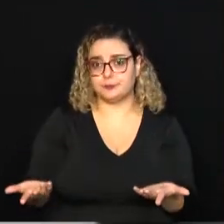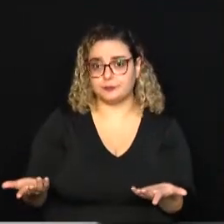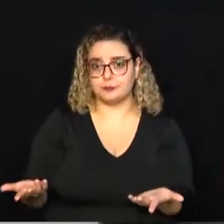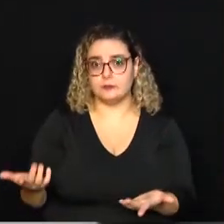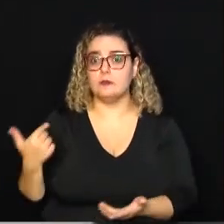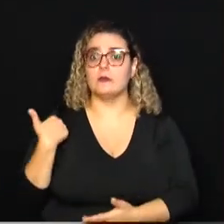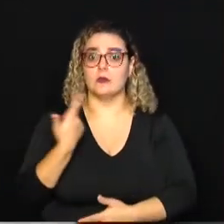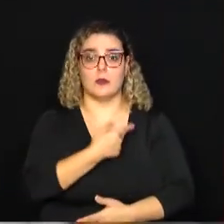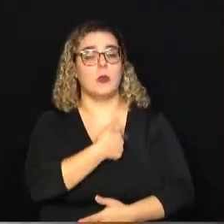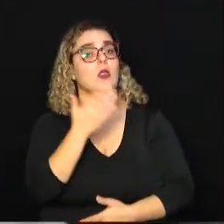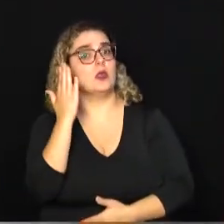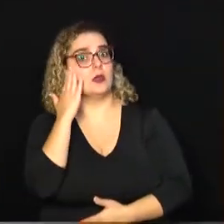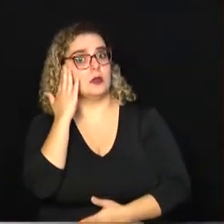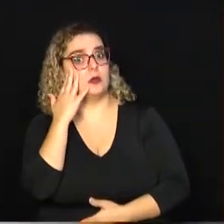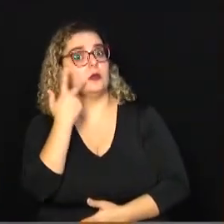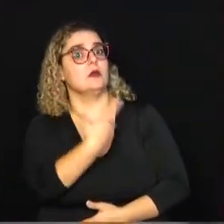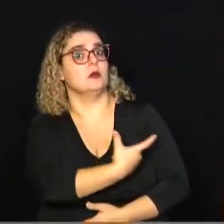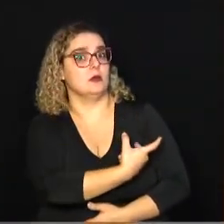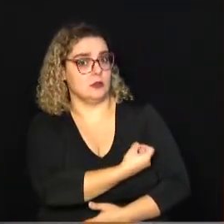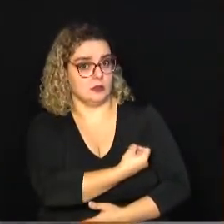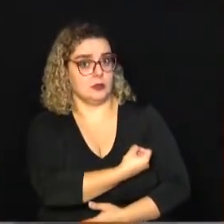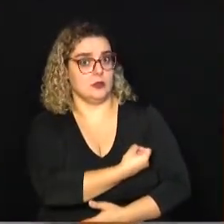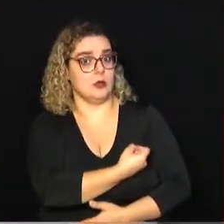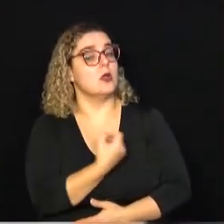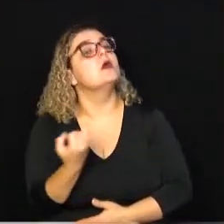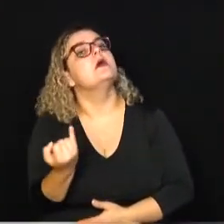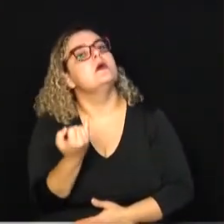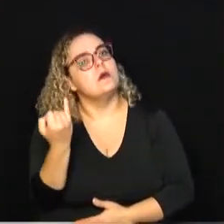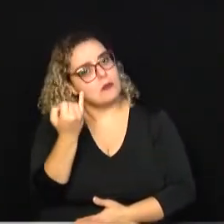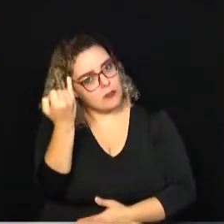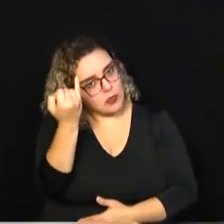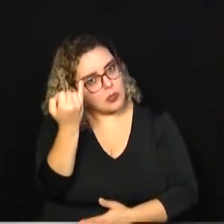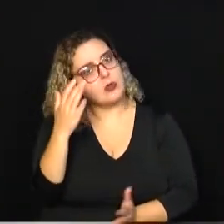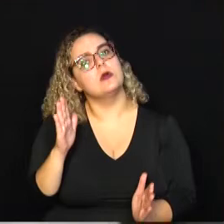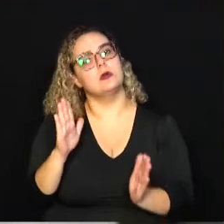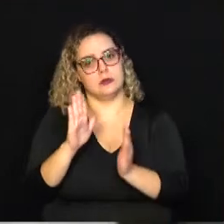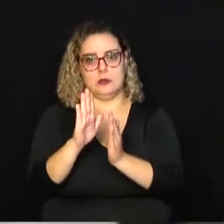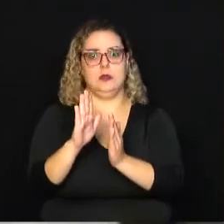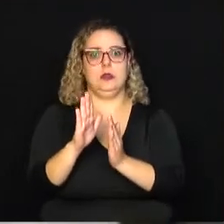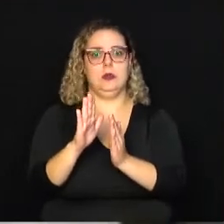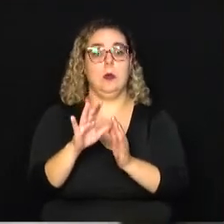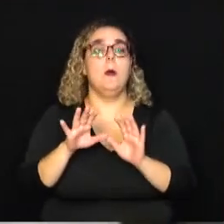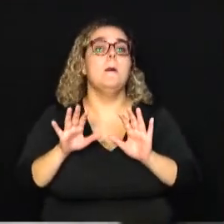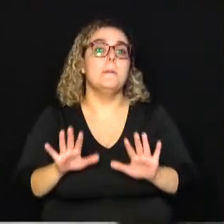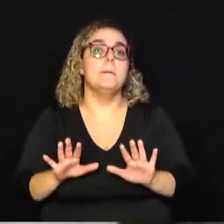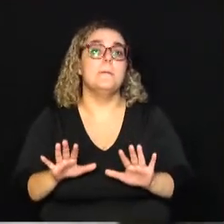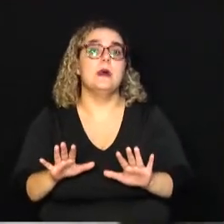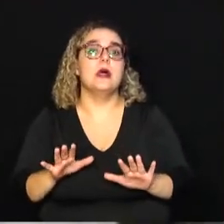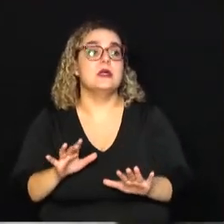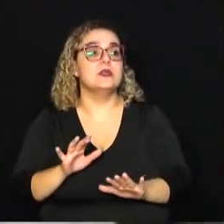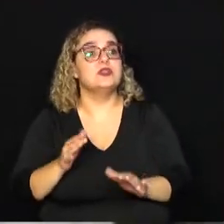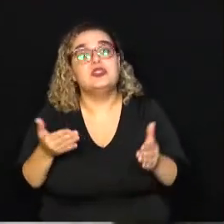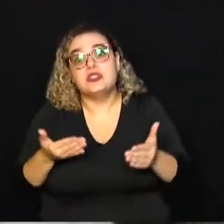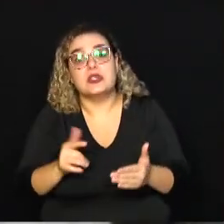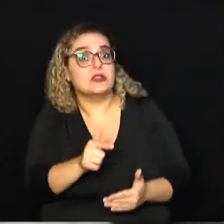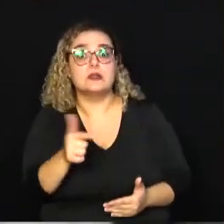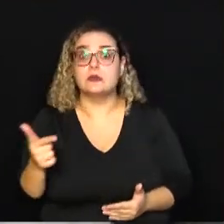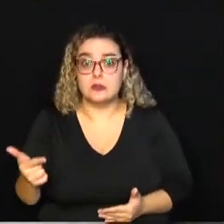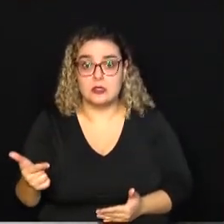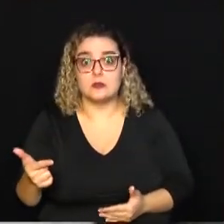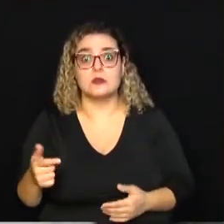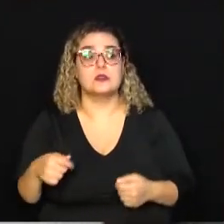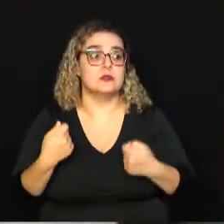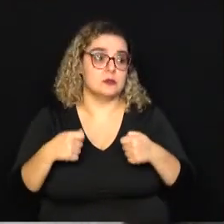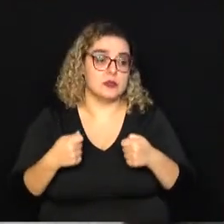sabe que as vacinas são um pilar importantíssimo desse enfrentamento, né? Mas que, por enquanto, a gente vai